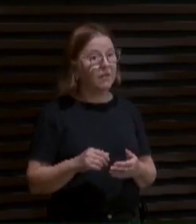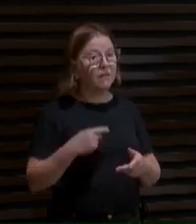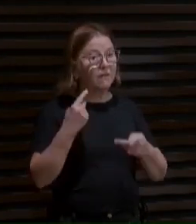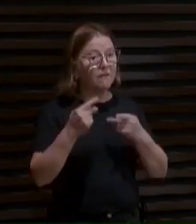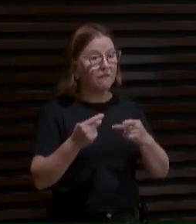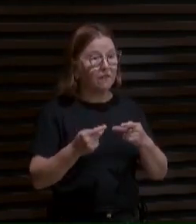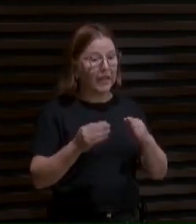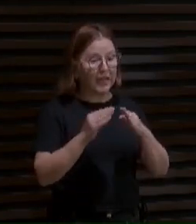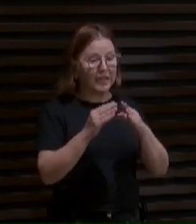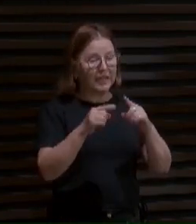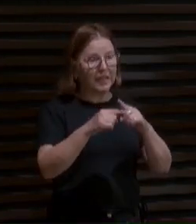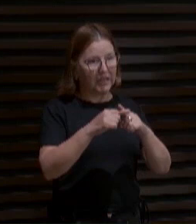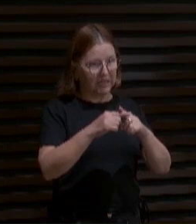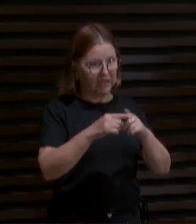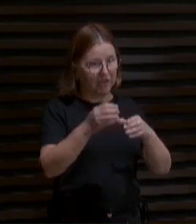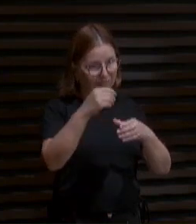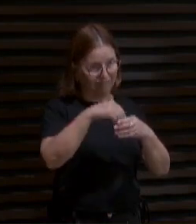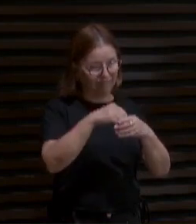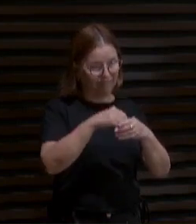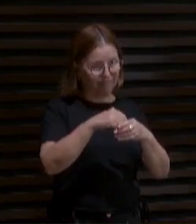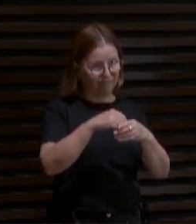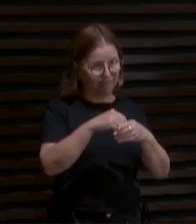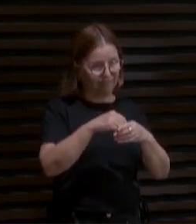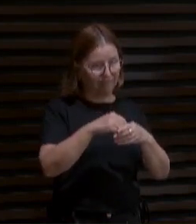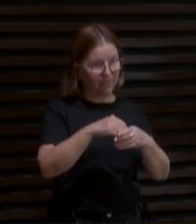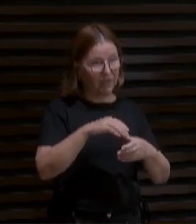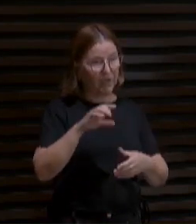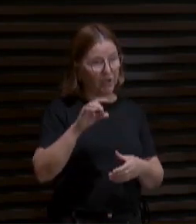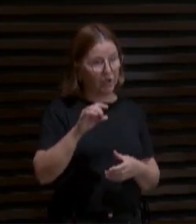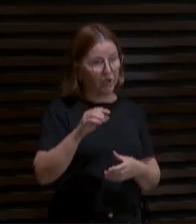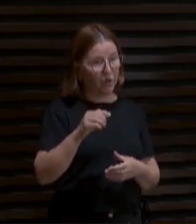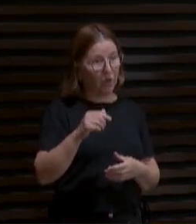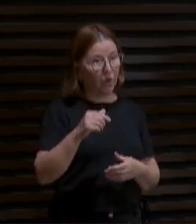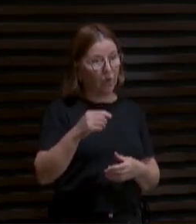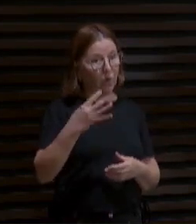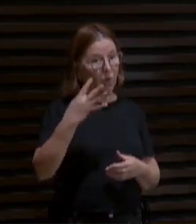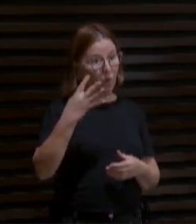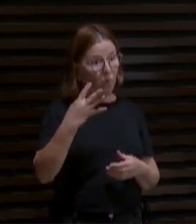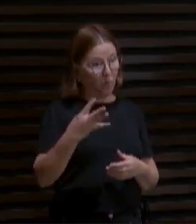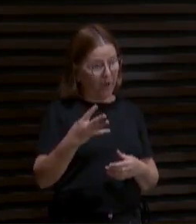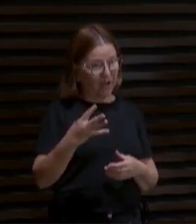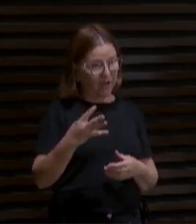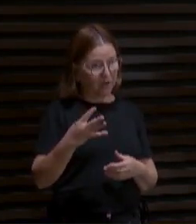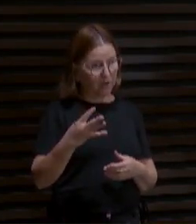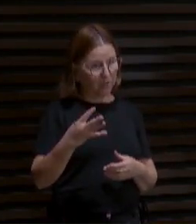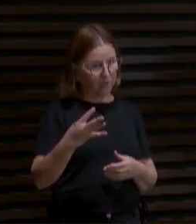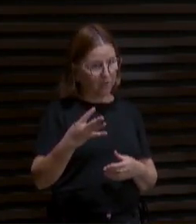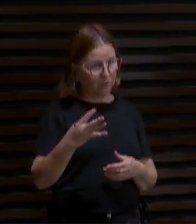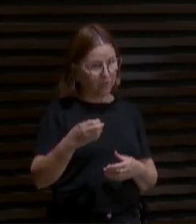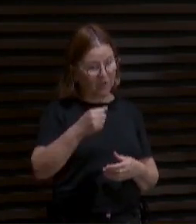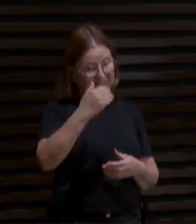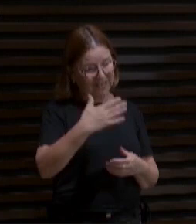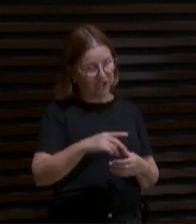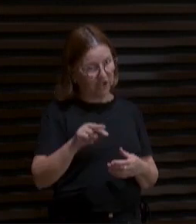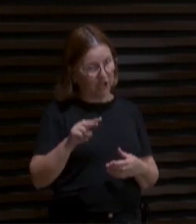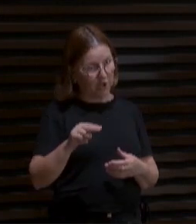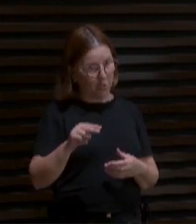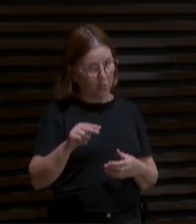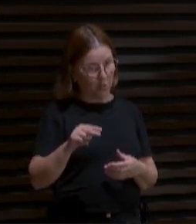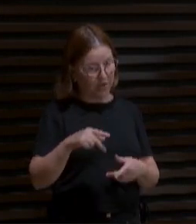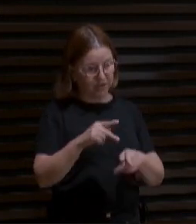é no mundo. E só 4 características são iguais à do mundo. As outras